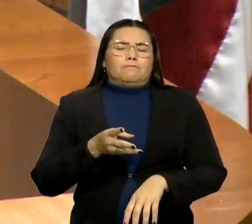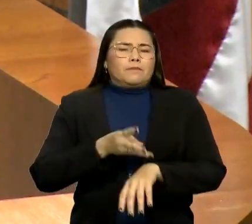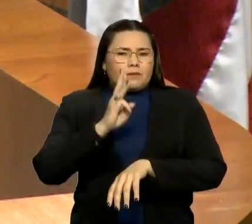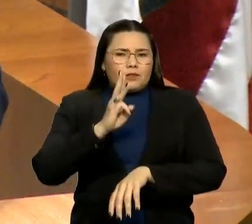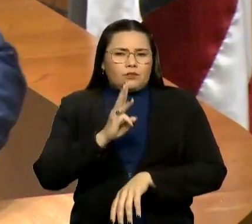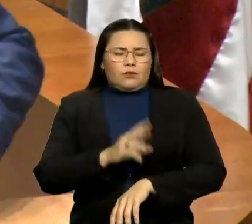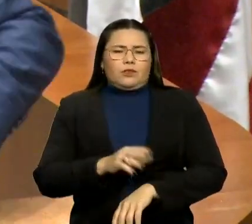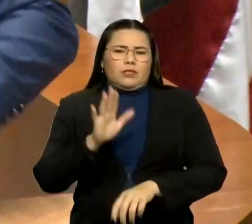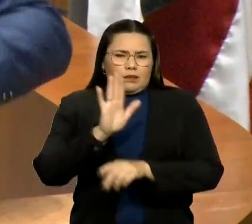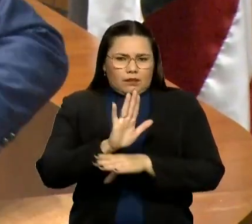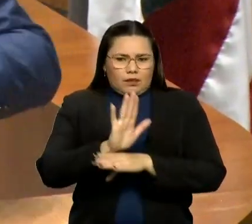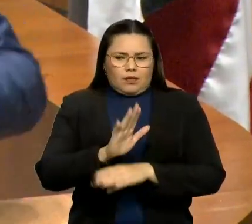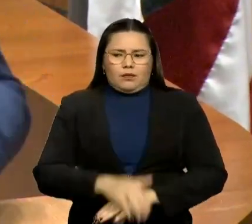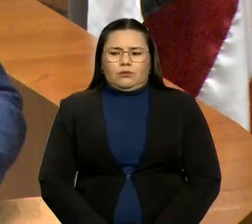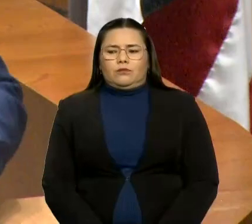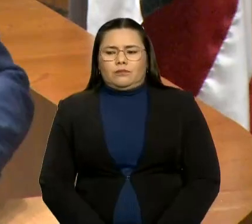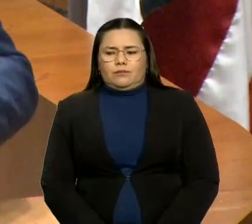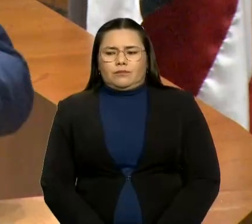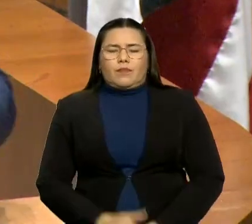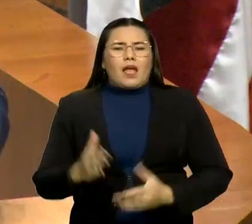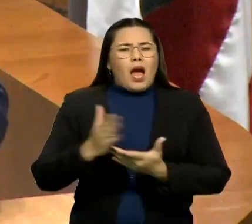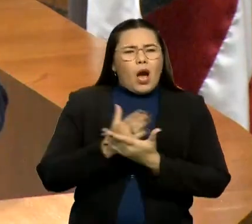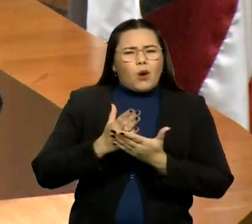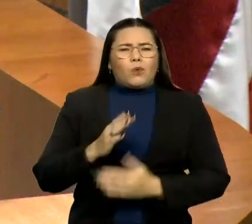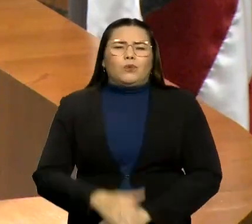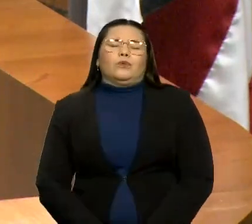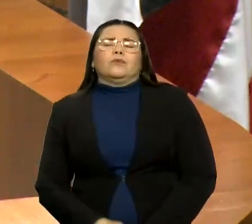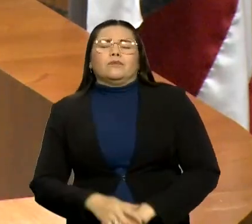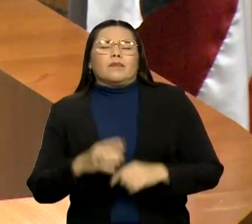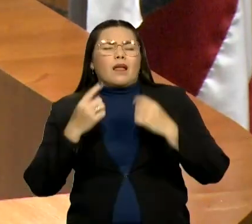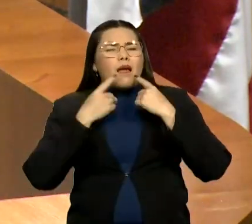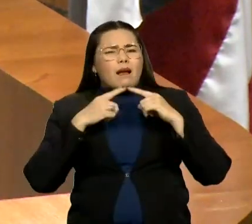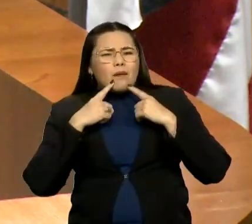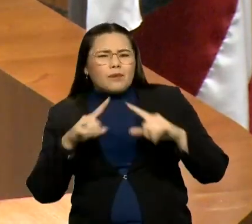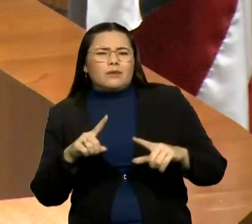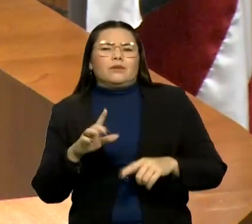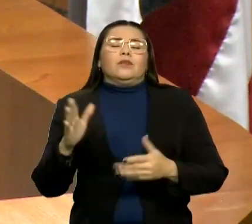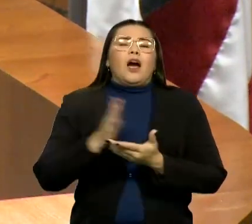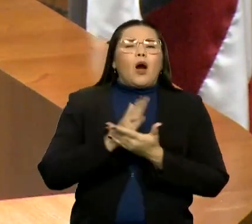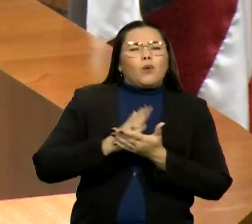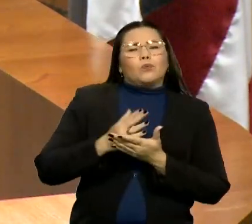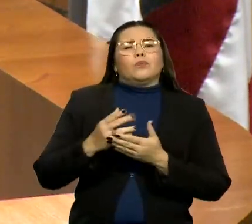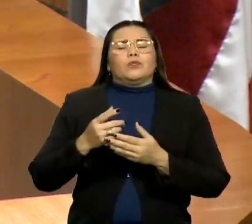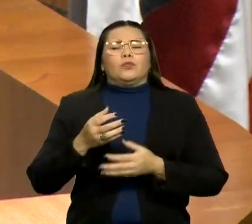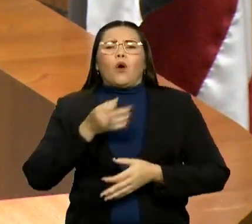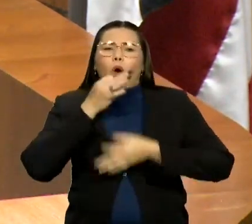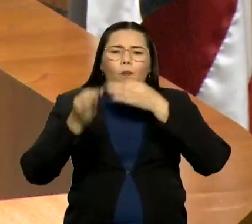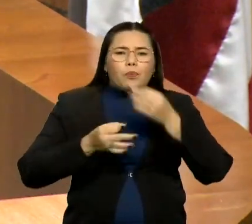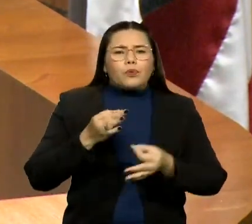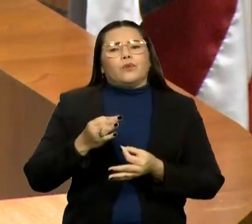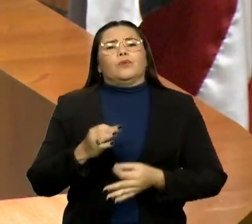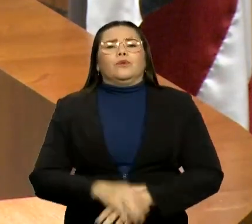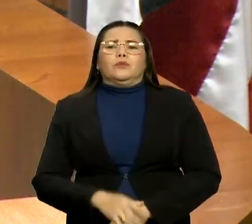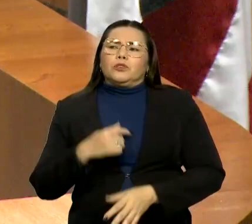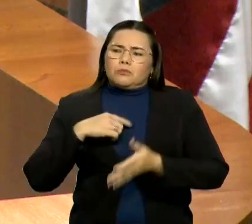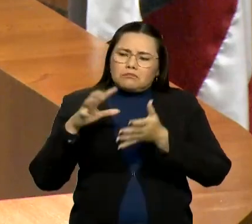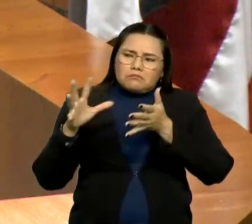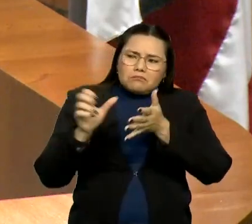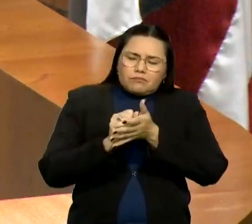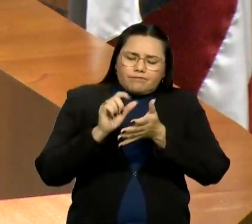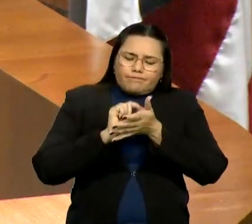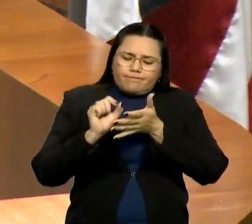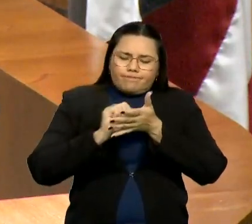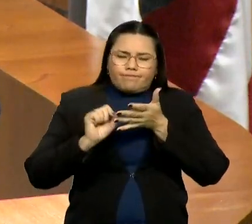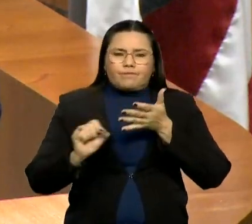questionamentos. Alguns sofrem perseguições, retaliações, por lutar pelos seus direitos. Existe um projeto